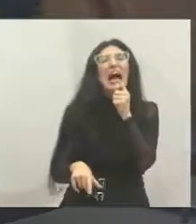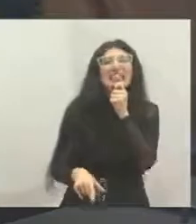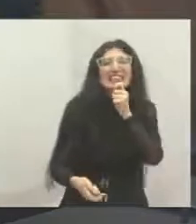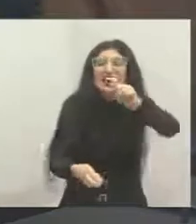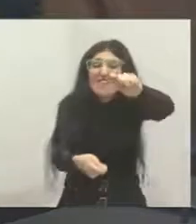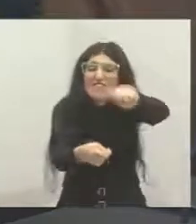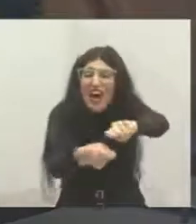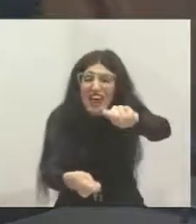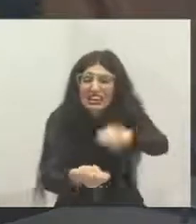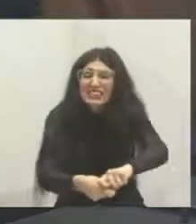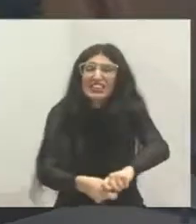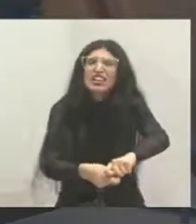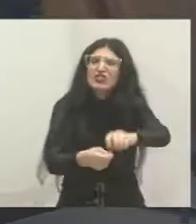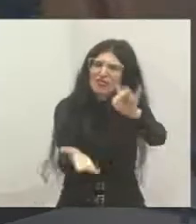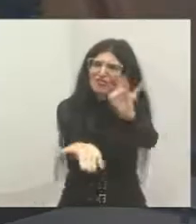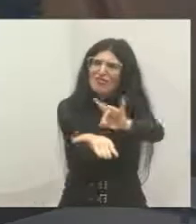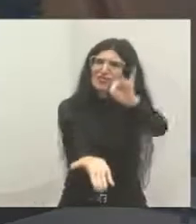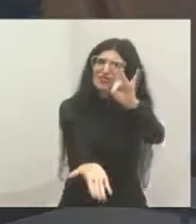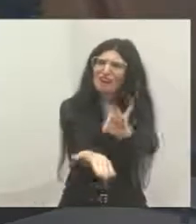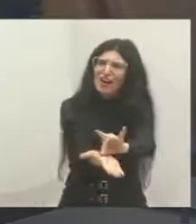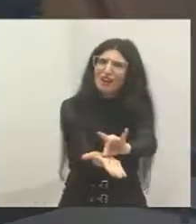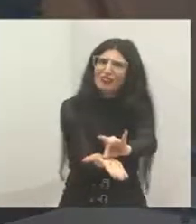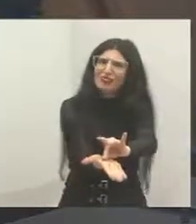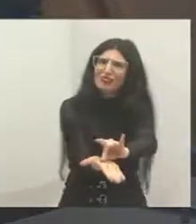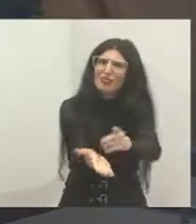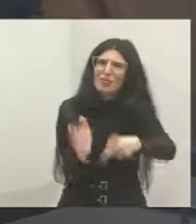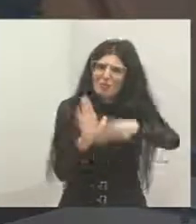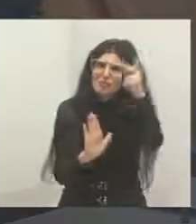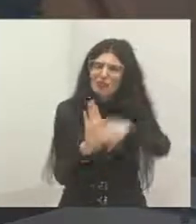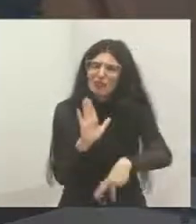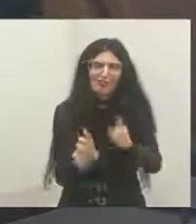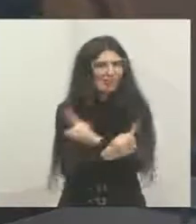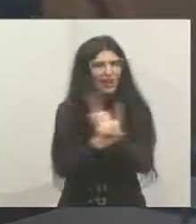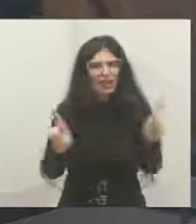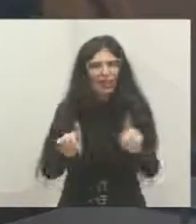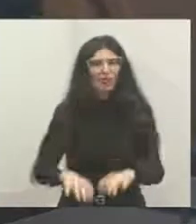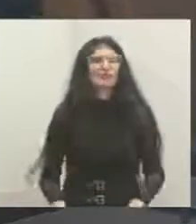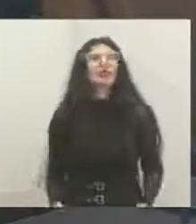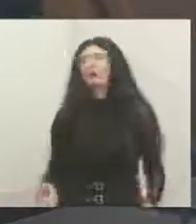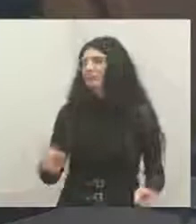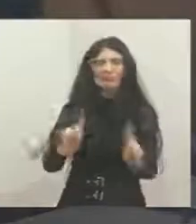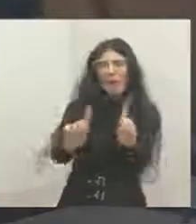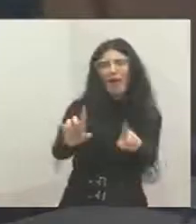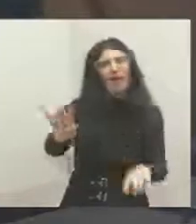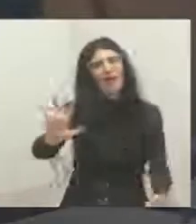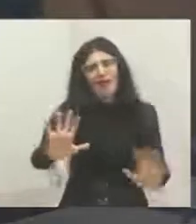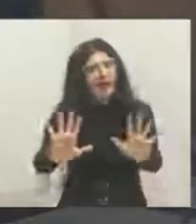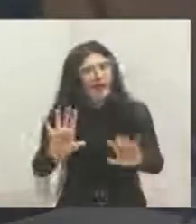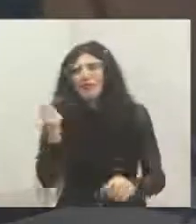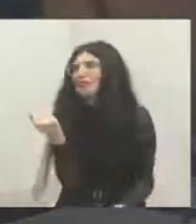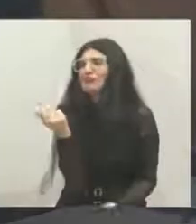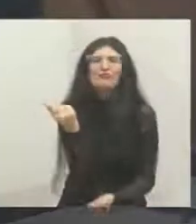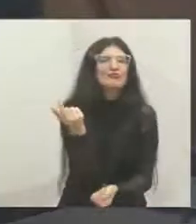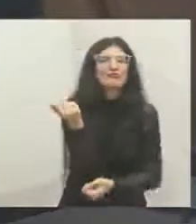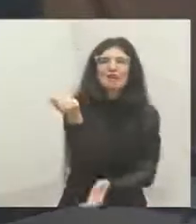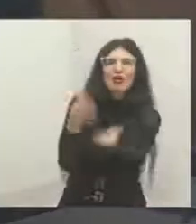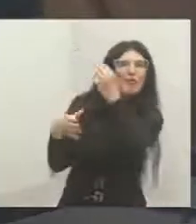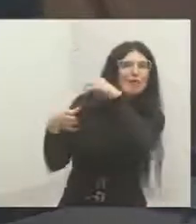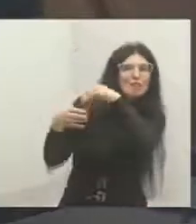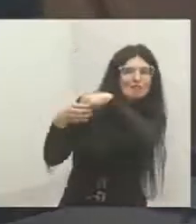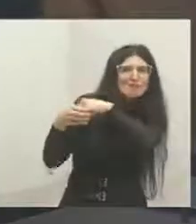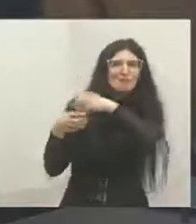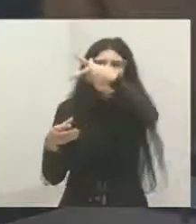do projeto. Então, não é um dinheiro que cai na prefeitura, que já está na prefeitura. A